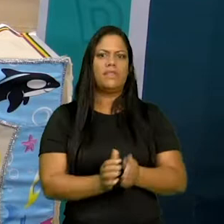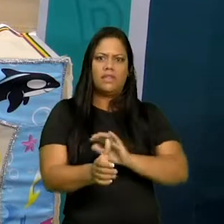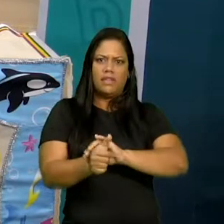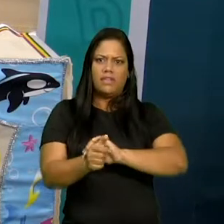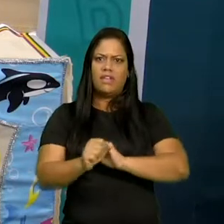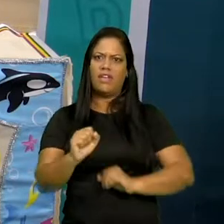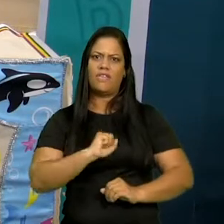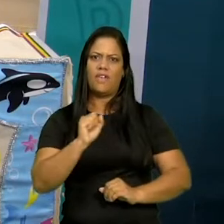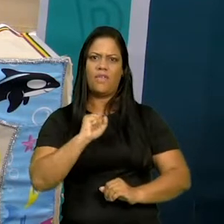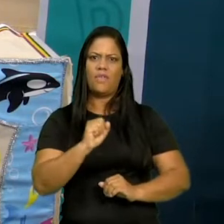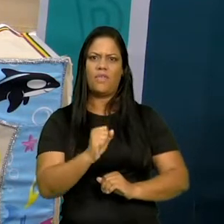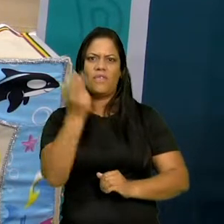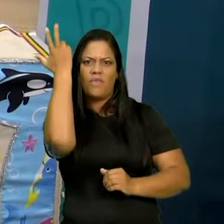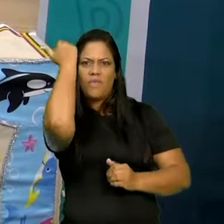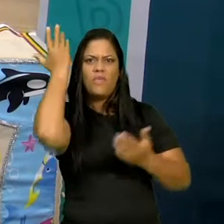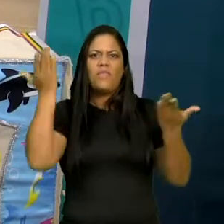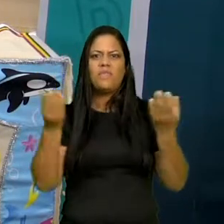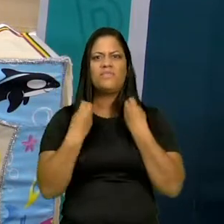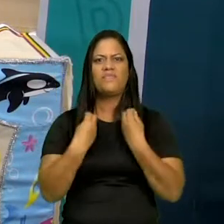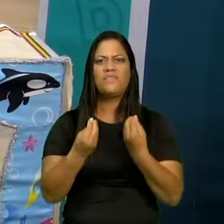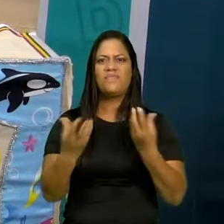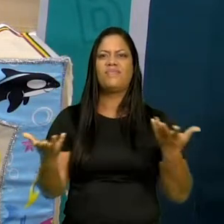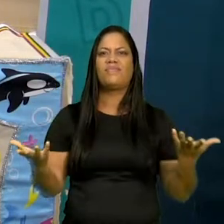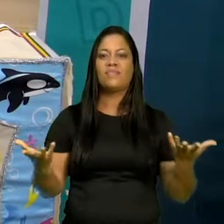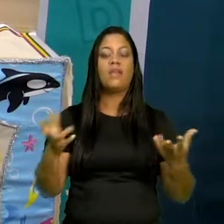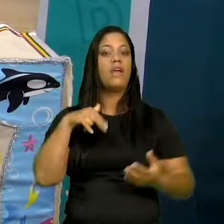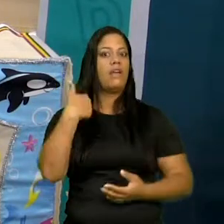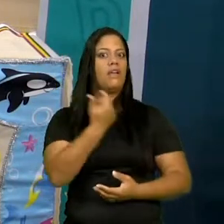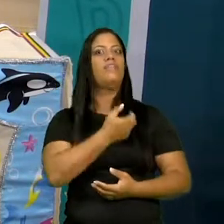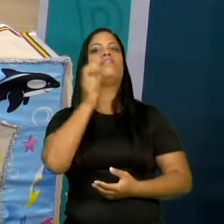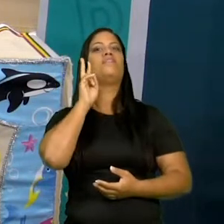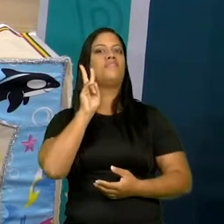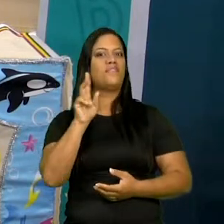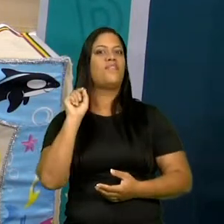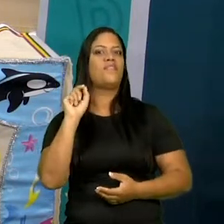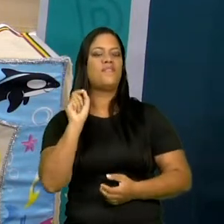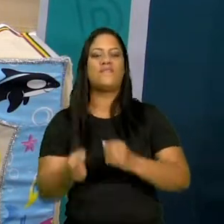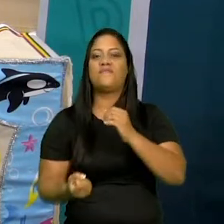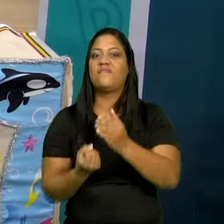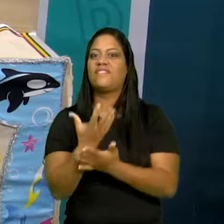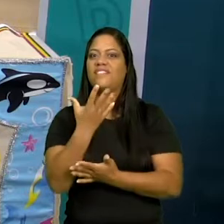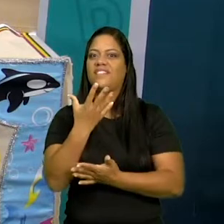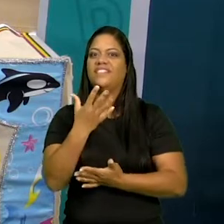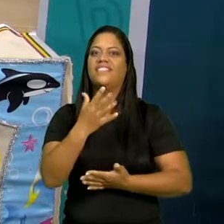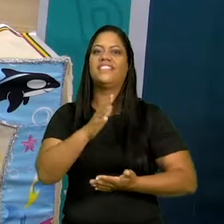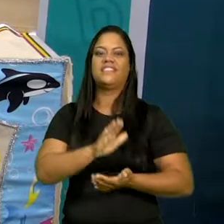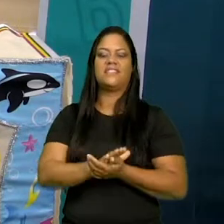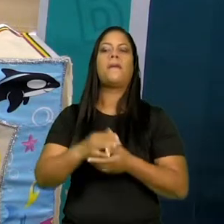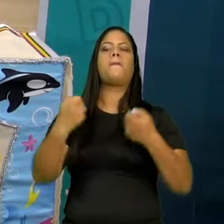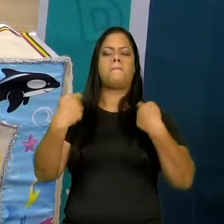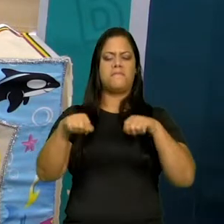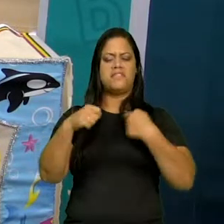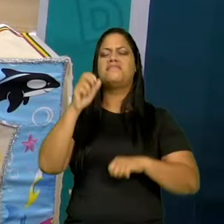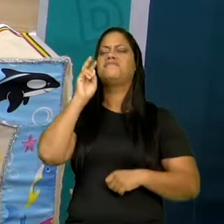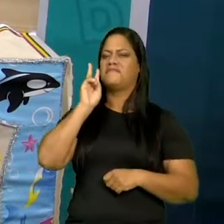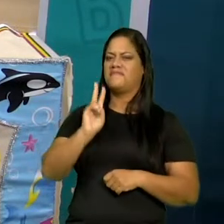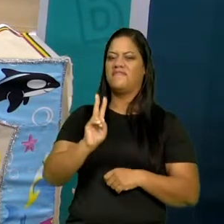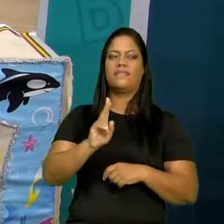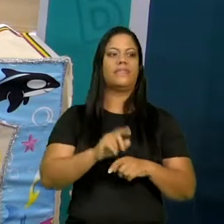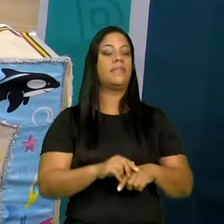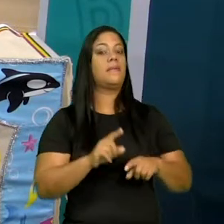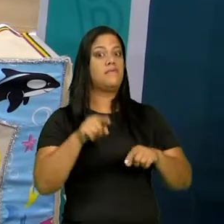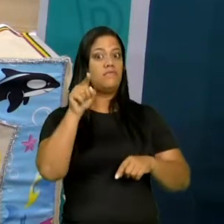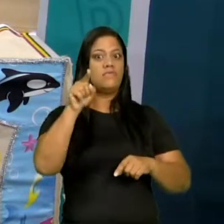correr contra uma lebre? Vai. E a gente vai ver o que vai acontecer nessa história. Eu nem preciso ver. Ah, mas tu vai